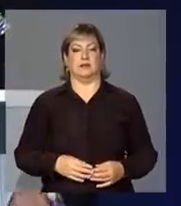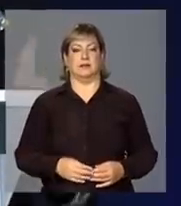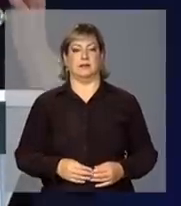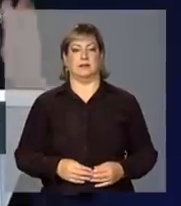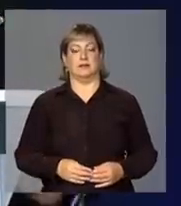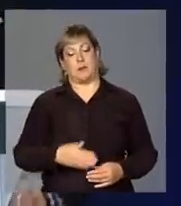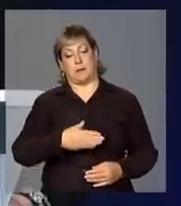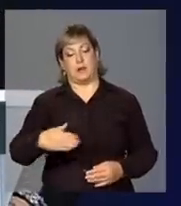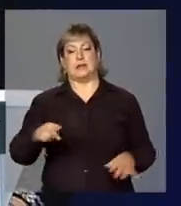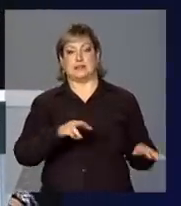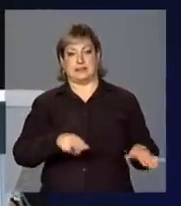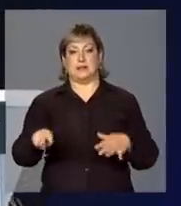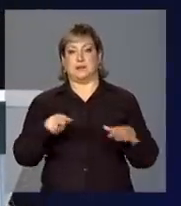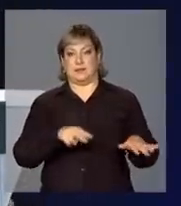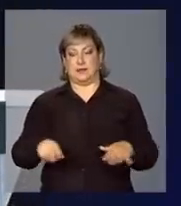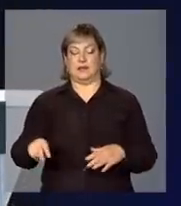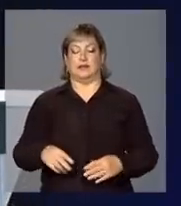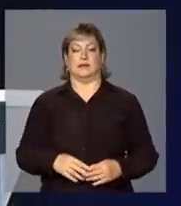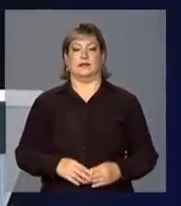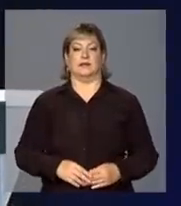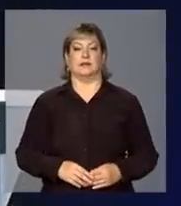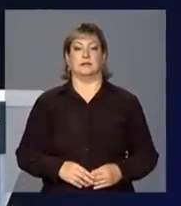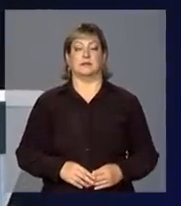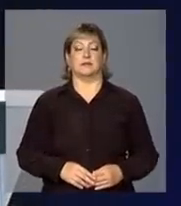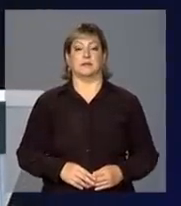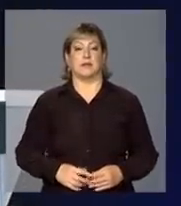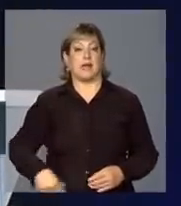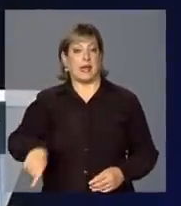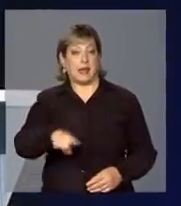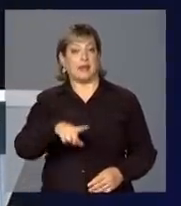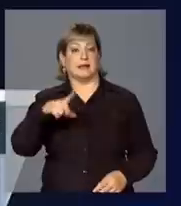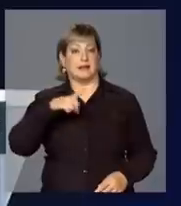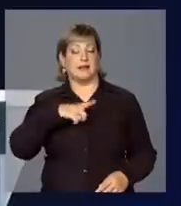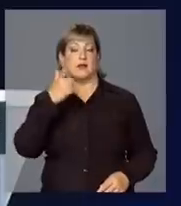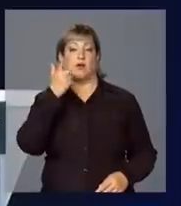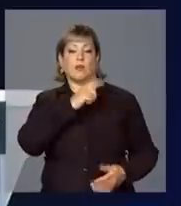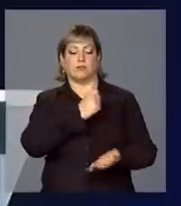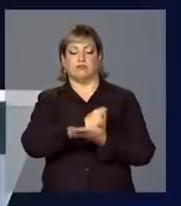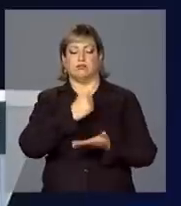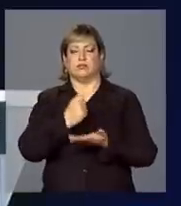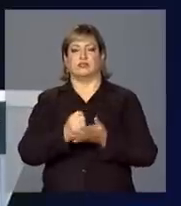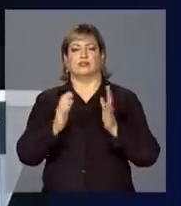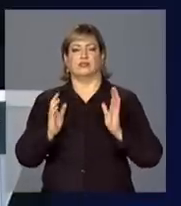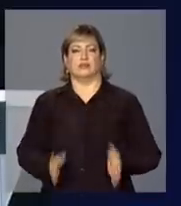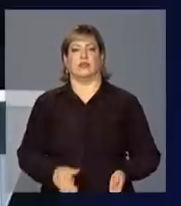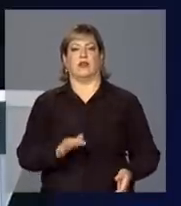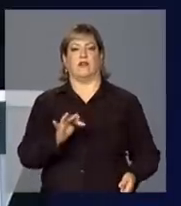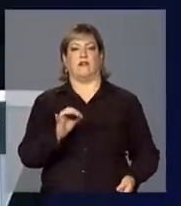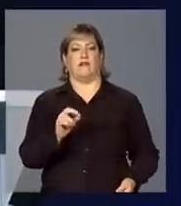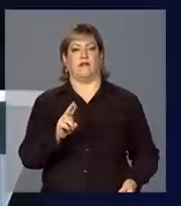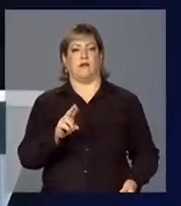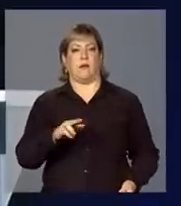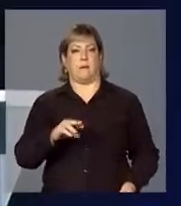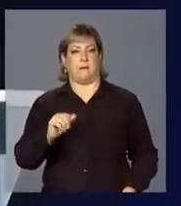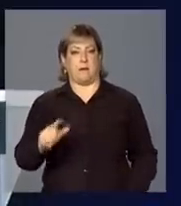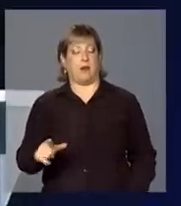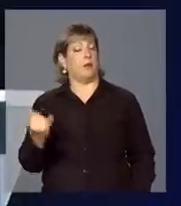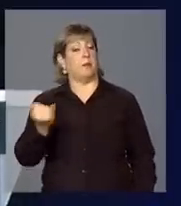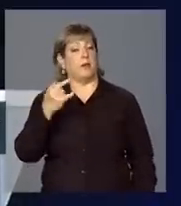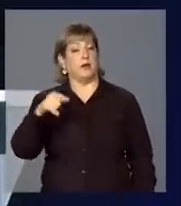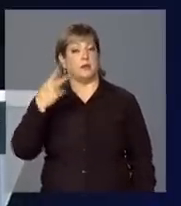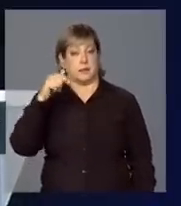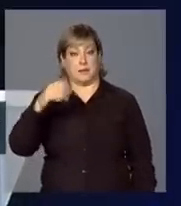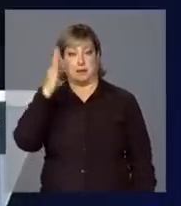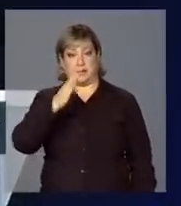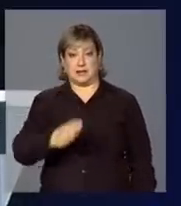nas próximas semanas. Eles estão agora formalizados, o que é importantíssimo para o país, e